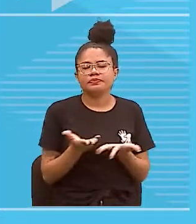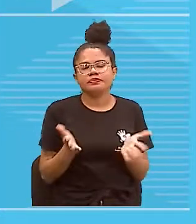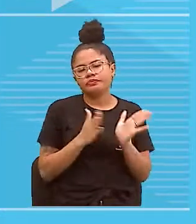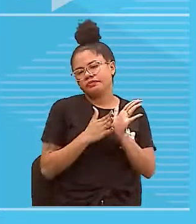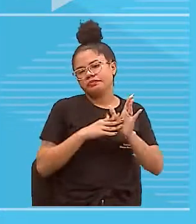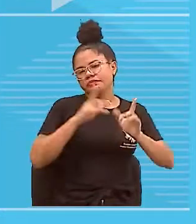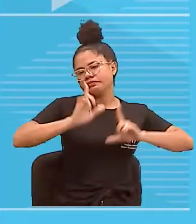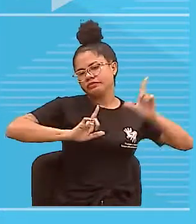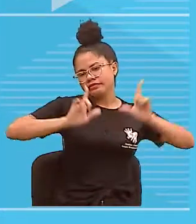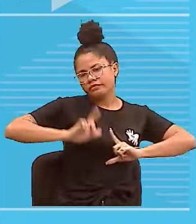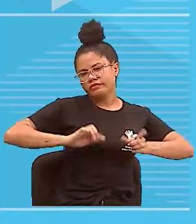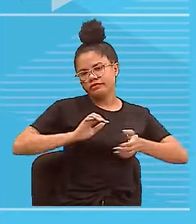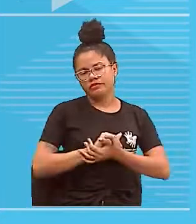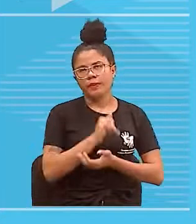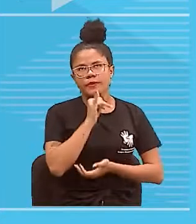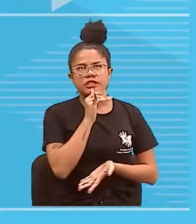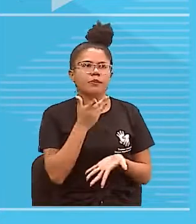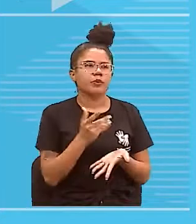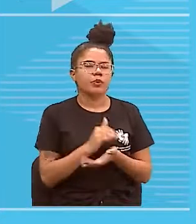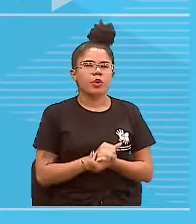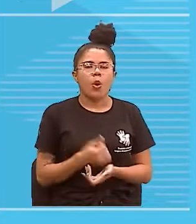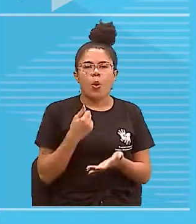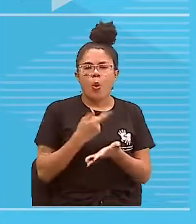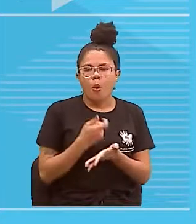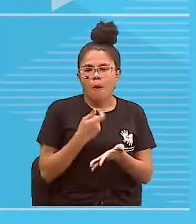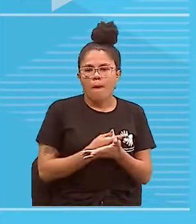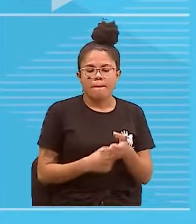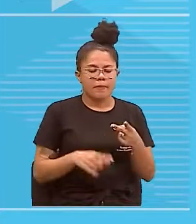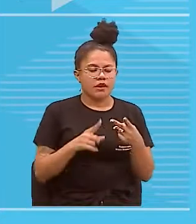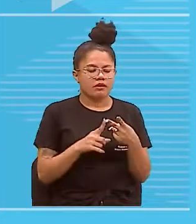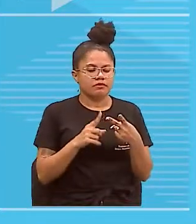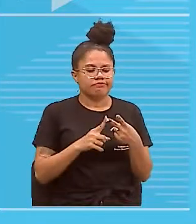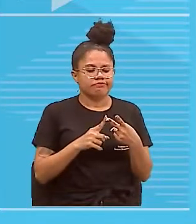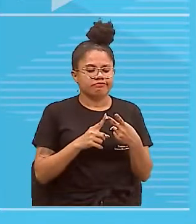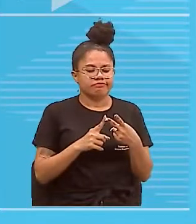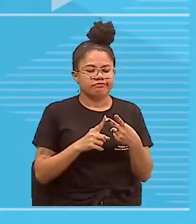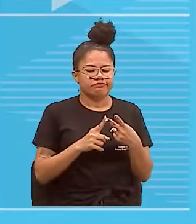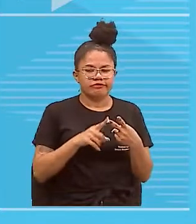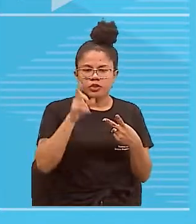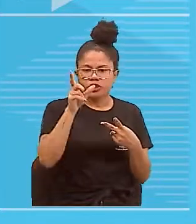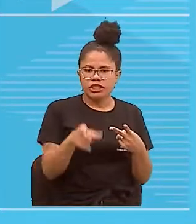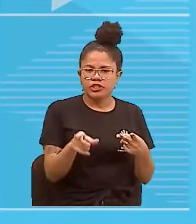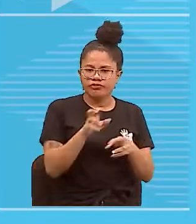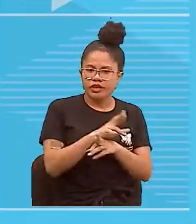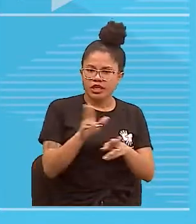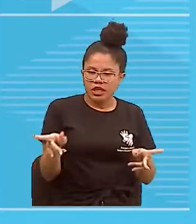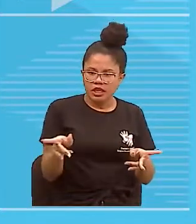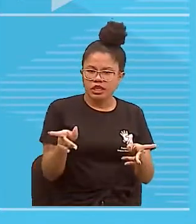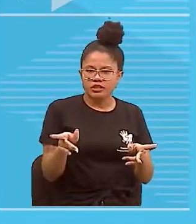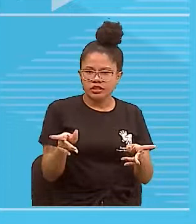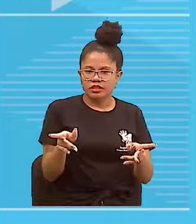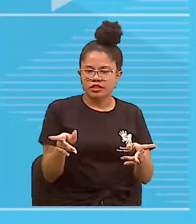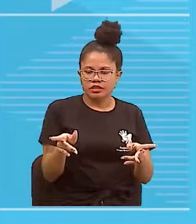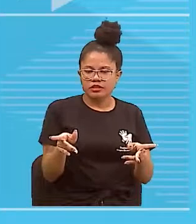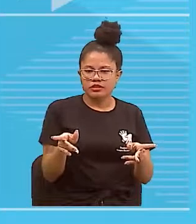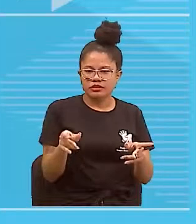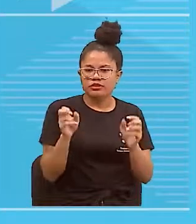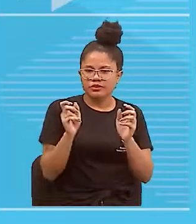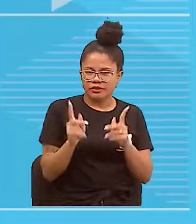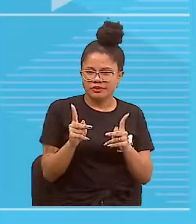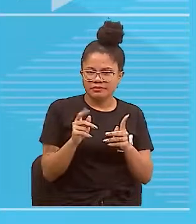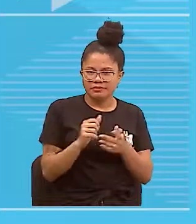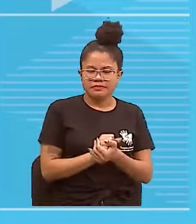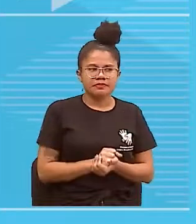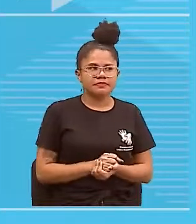compre participe seja diferente na isso é imperativo